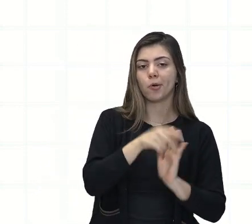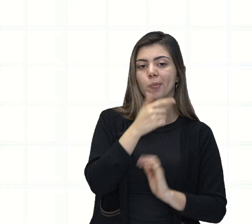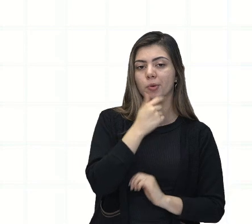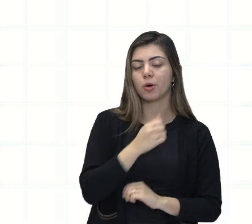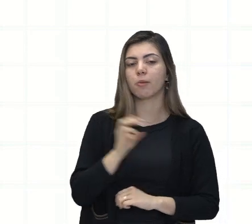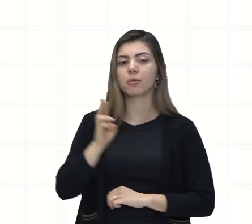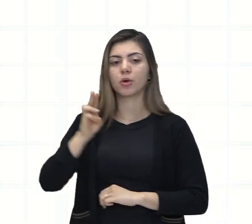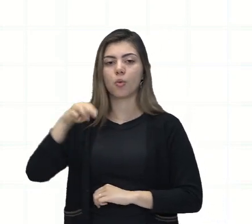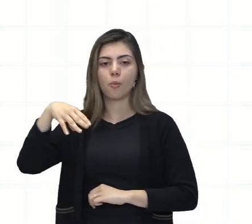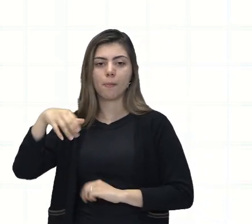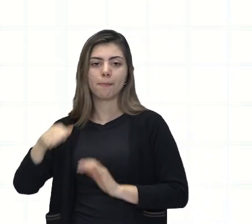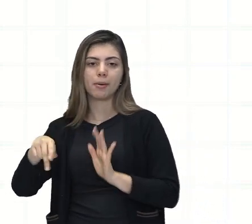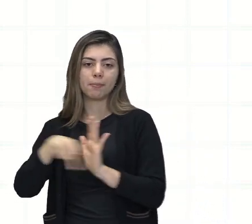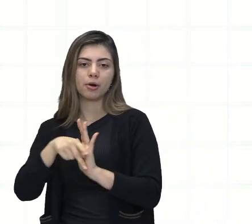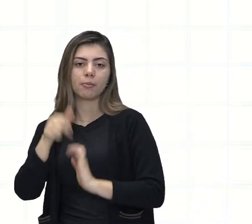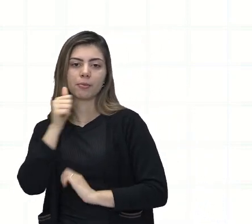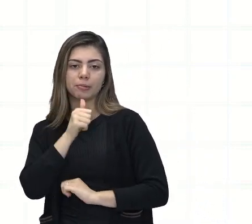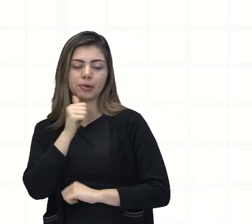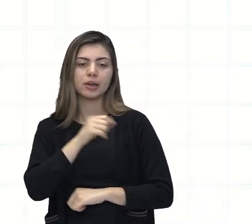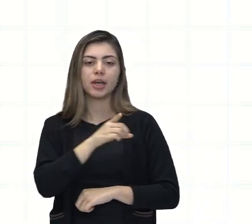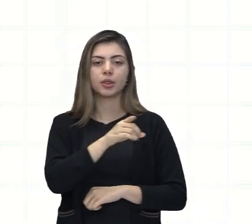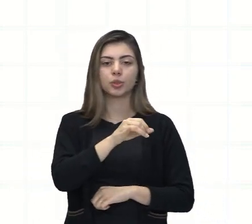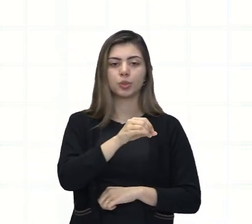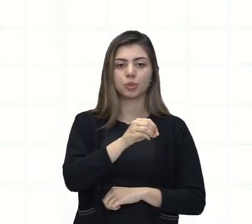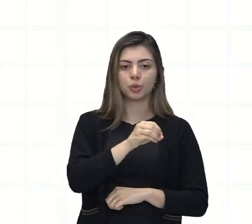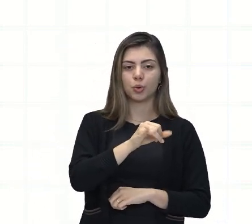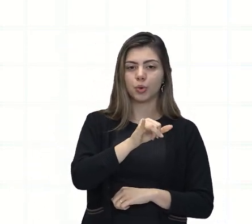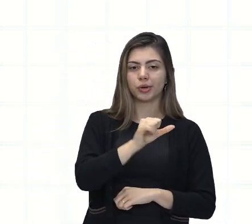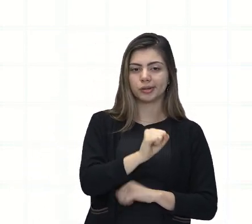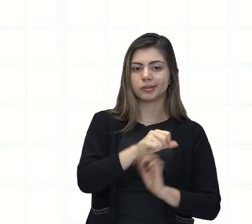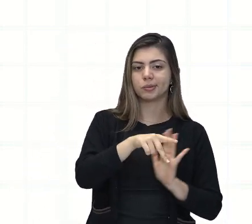1 feminino, 2 no sentido, né?